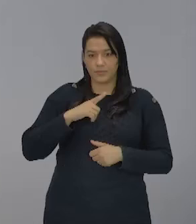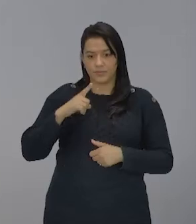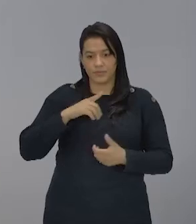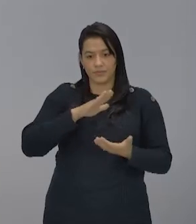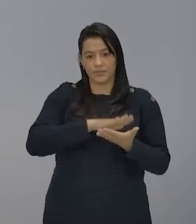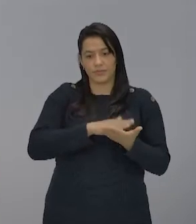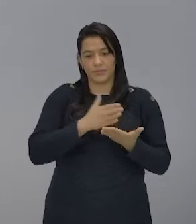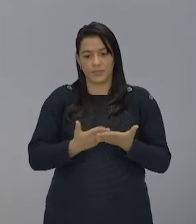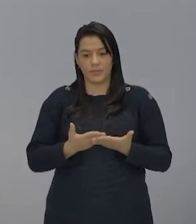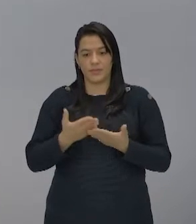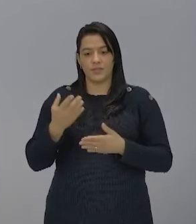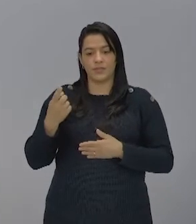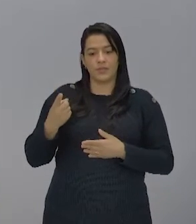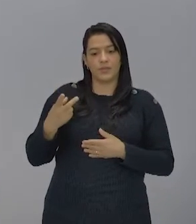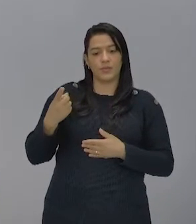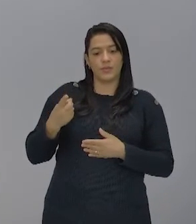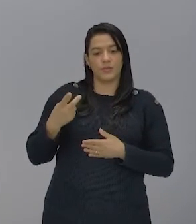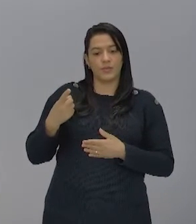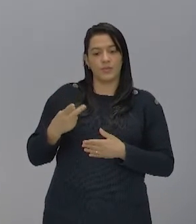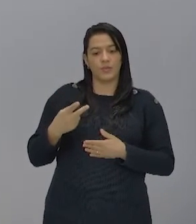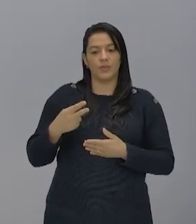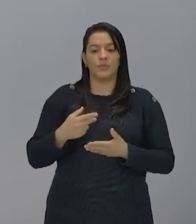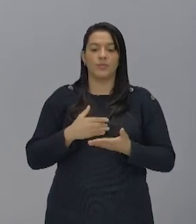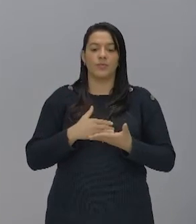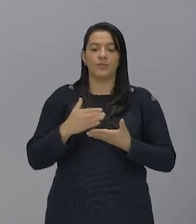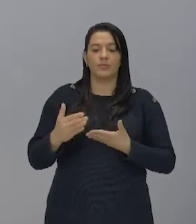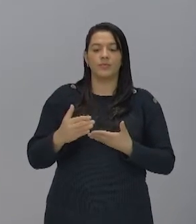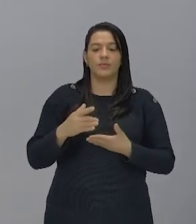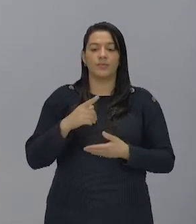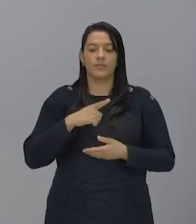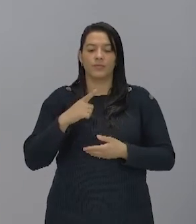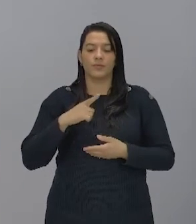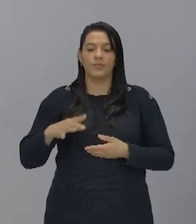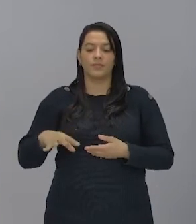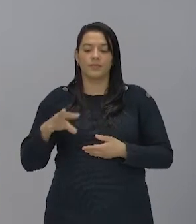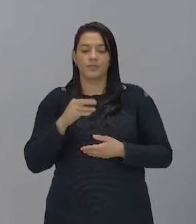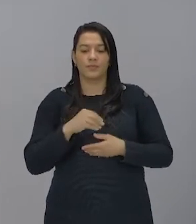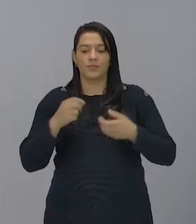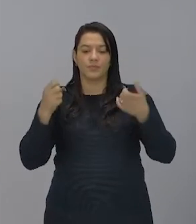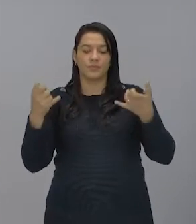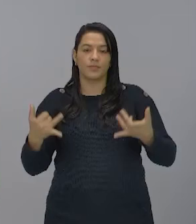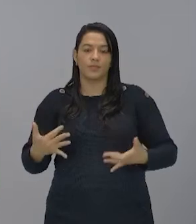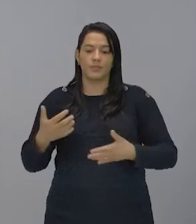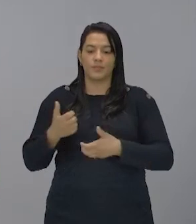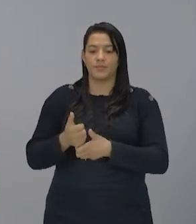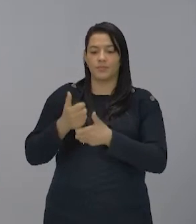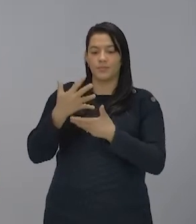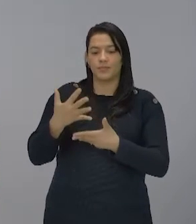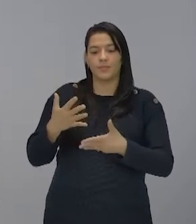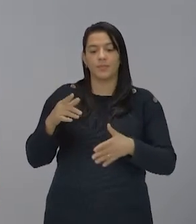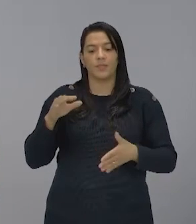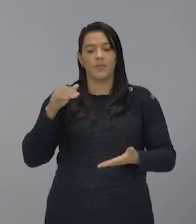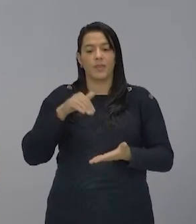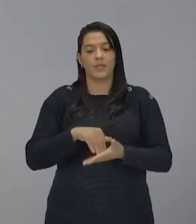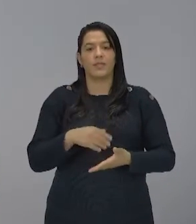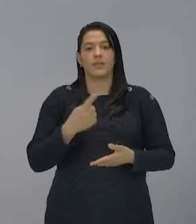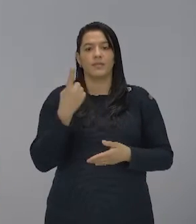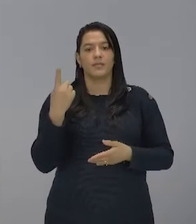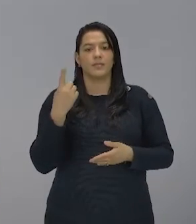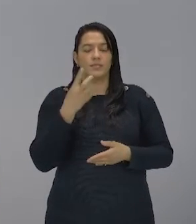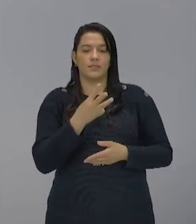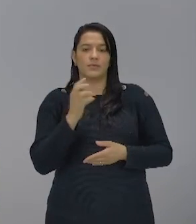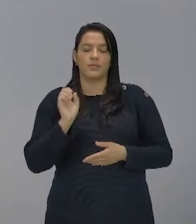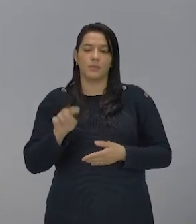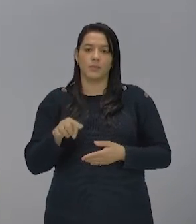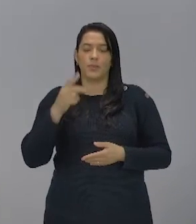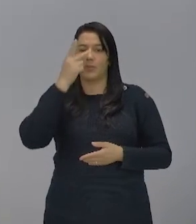traduziu 12, para quem não pegou aquela parte do comecinho ali. E vocês, então o pessoal está no chat aqui, nós temos até agora 13 mil pessoas